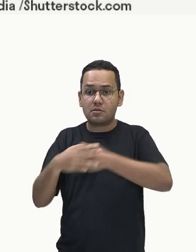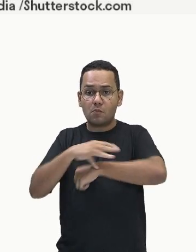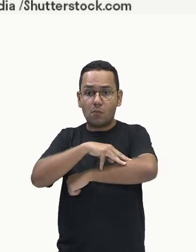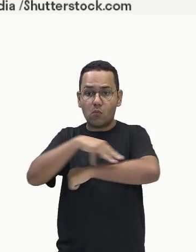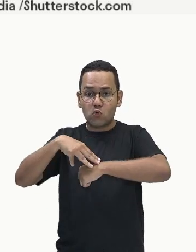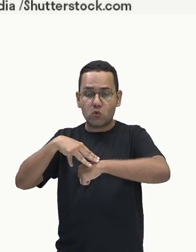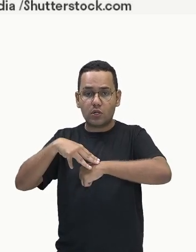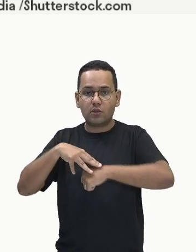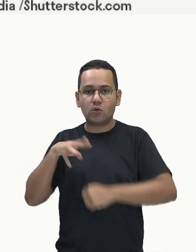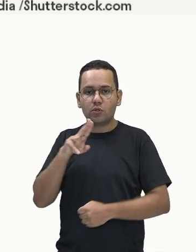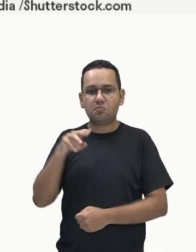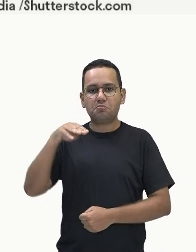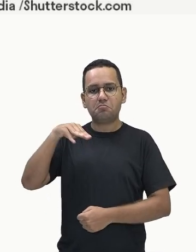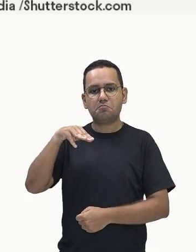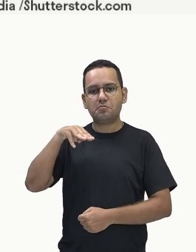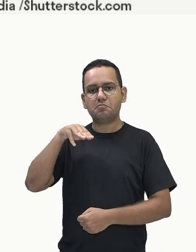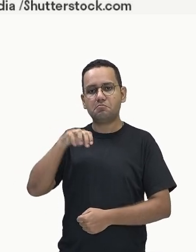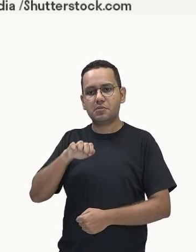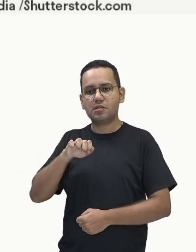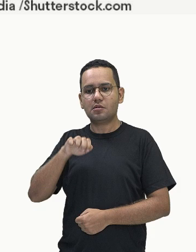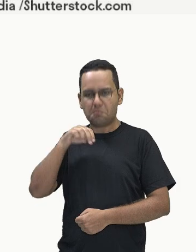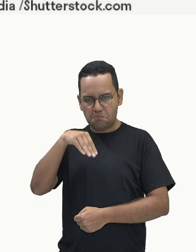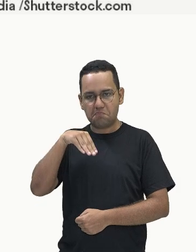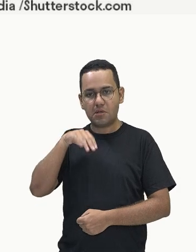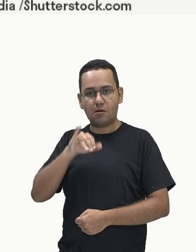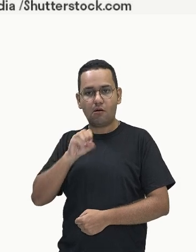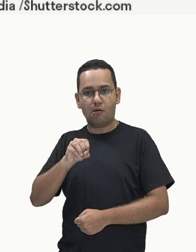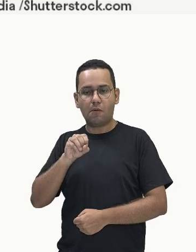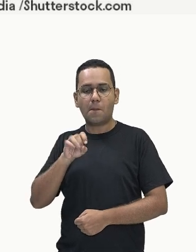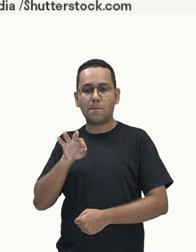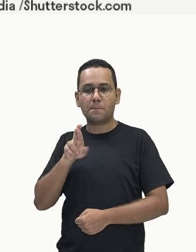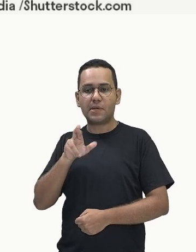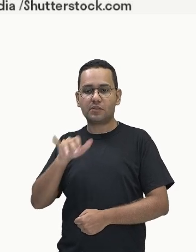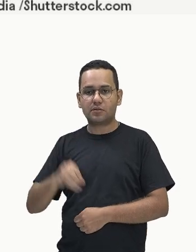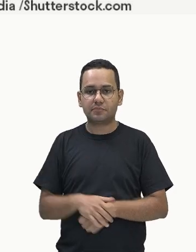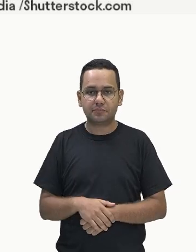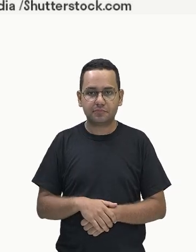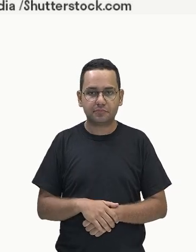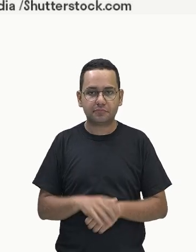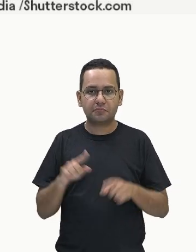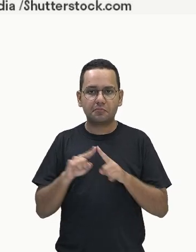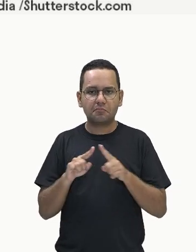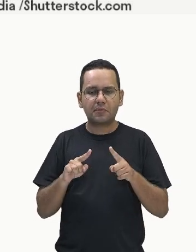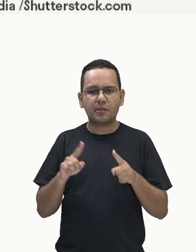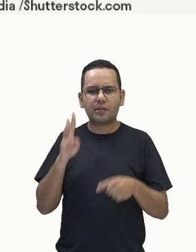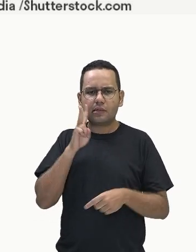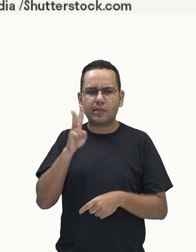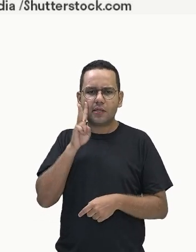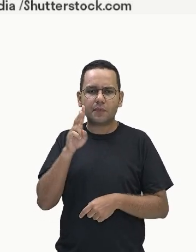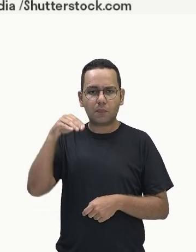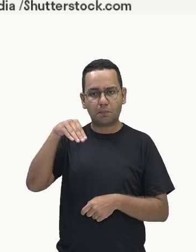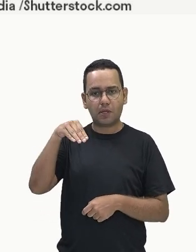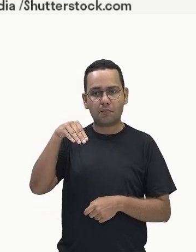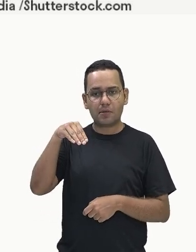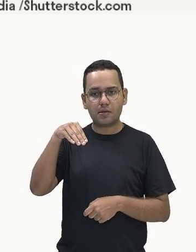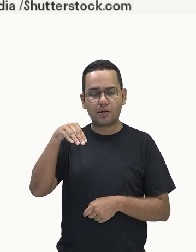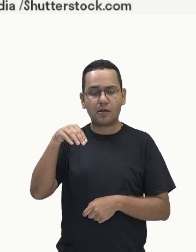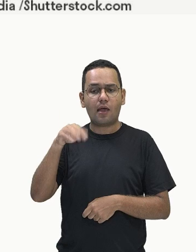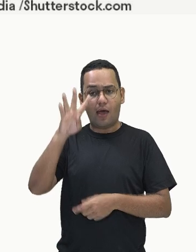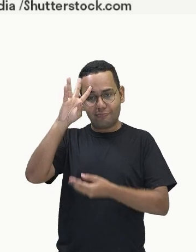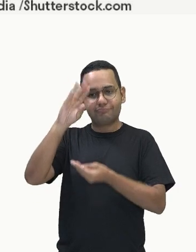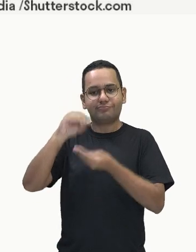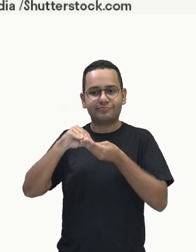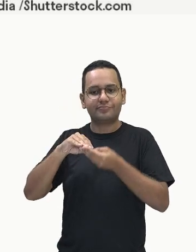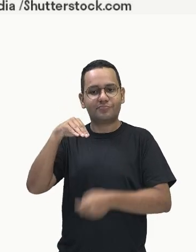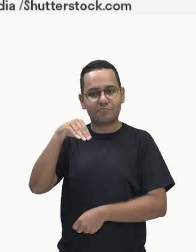camada do meio, tá bom? Para você não esquecer que ela é a camada do meio, ela começa com a letra M, tá bom? Miométrio. Então você consegue